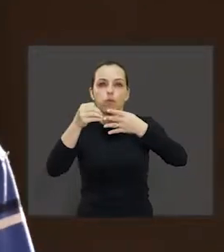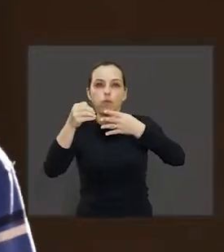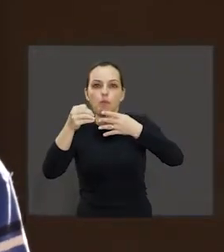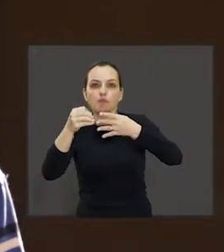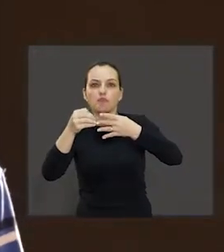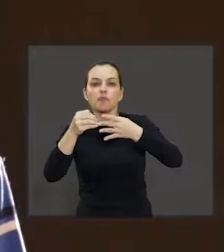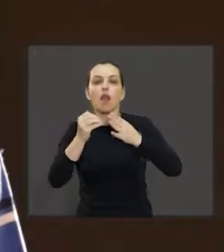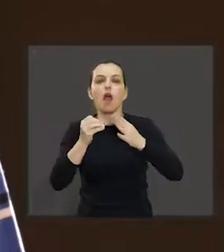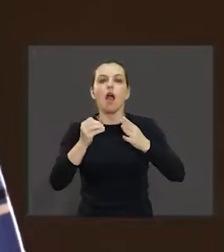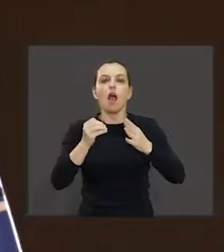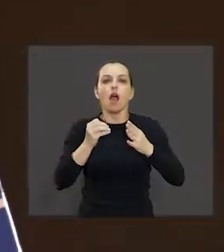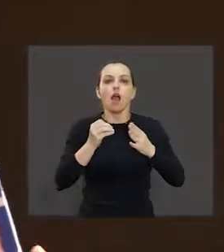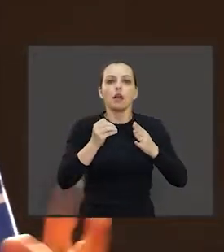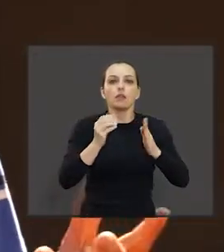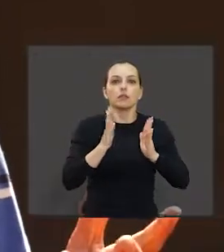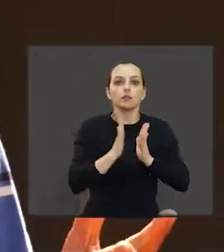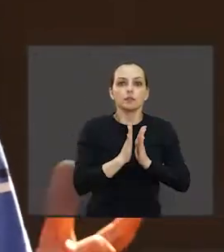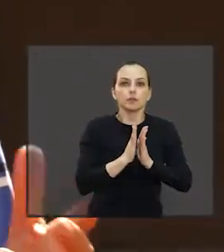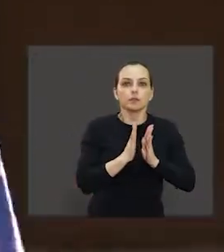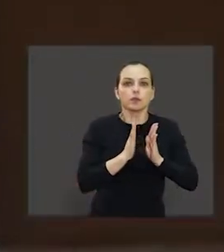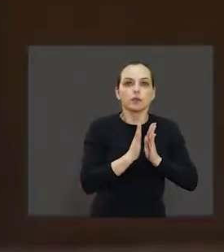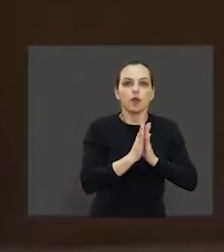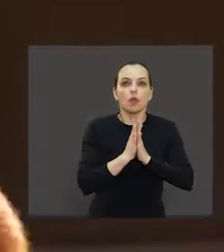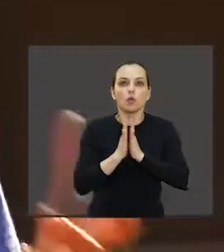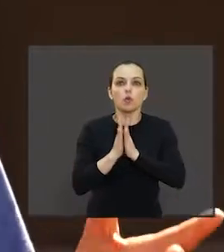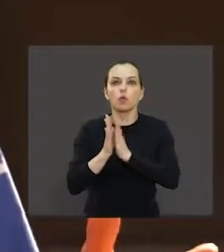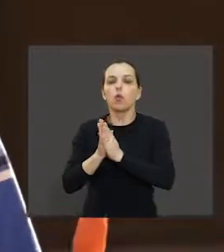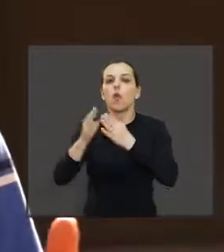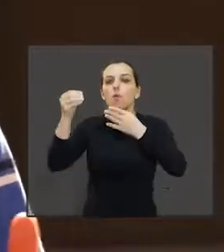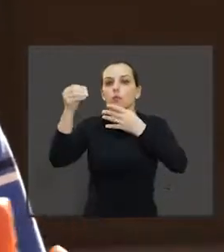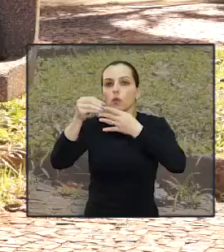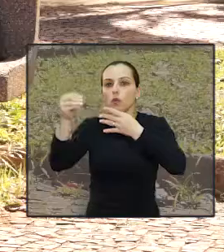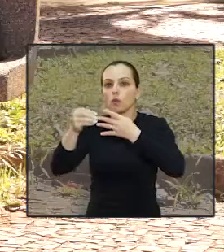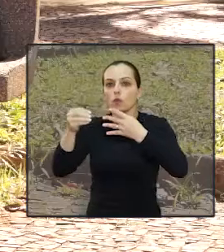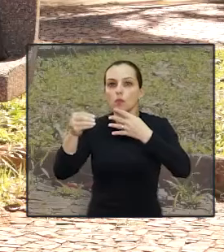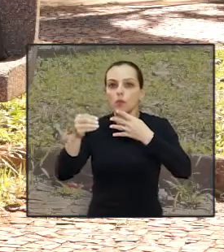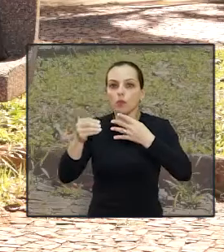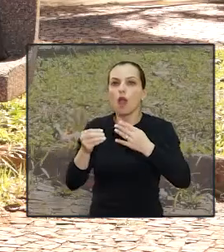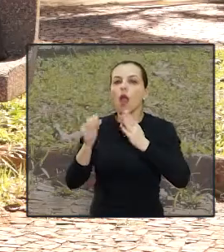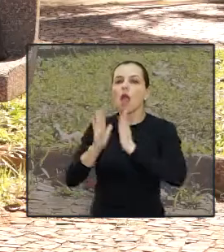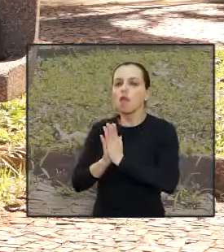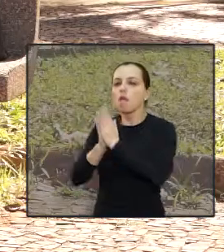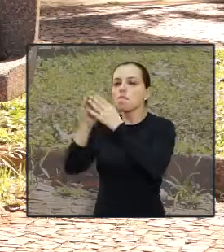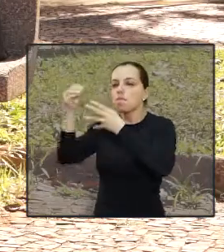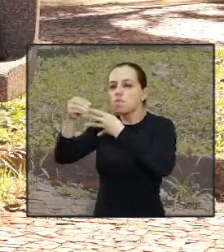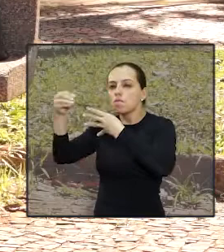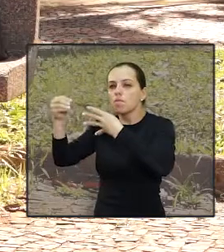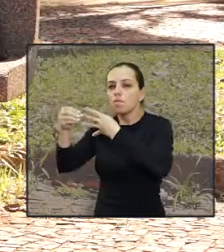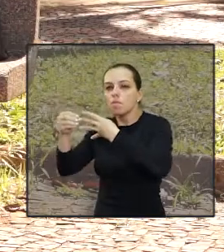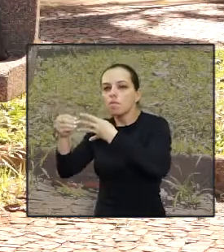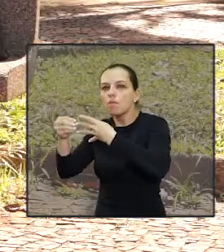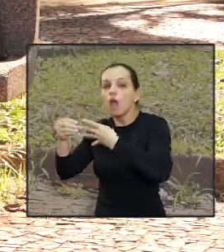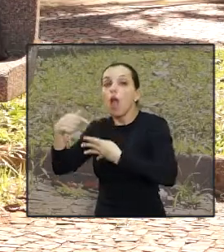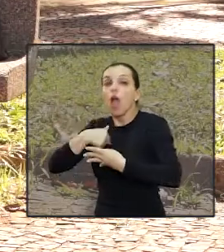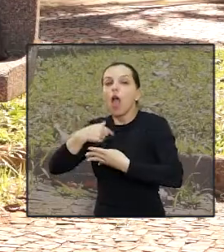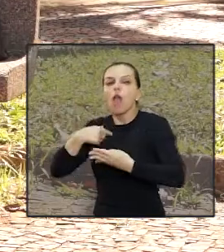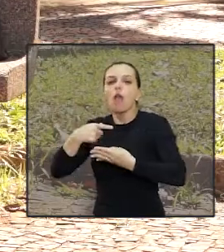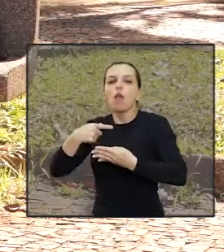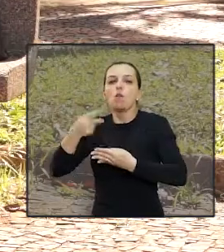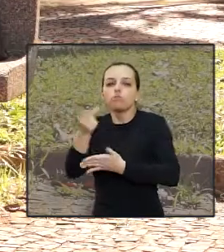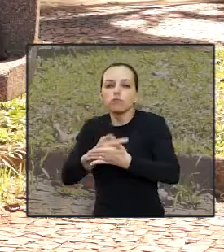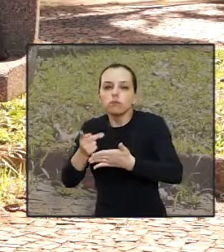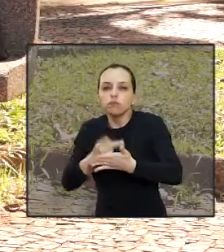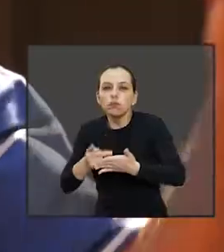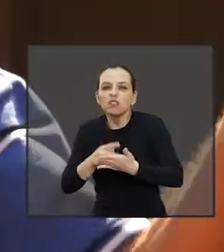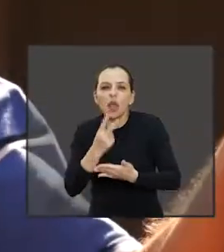Então eu oro com verso. Hoje eu sou aquém e além da religião, mas eu rezo com verso. Cada vez que eu estou fazendo